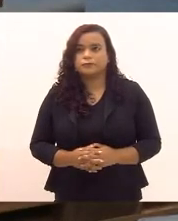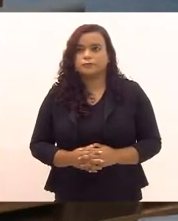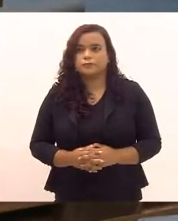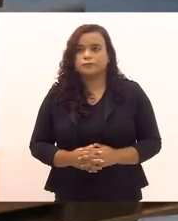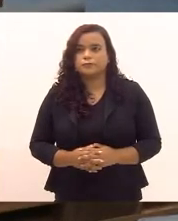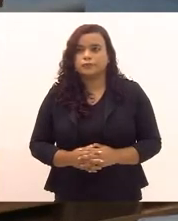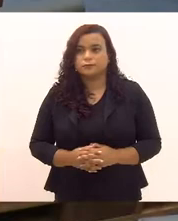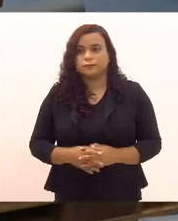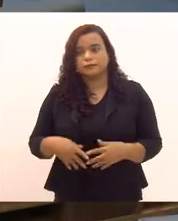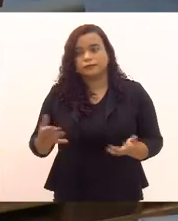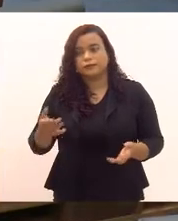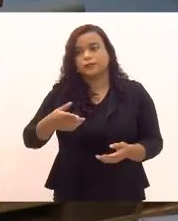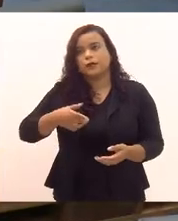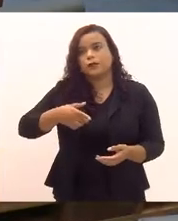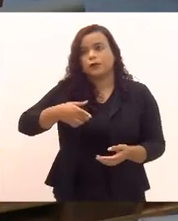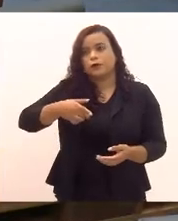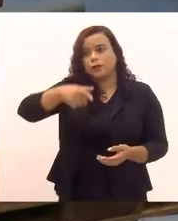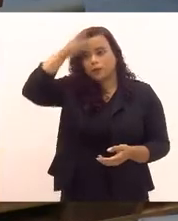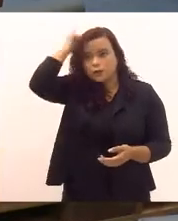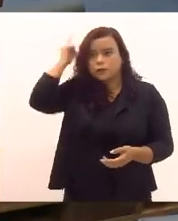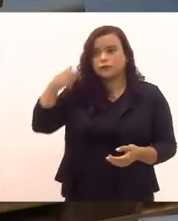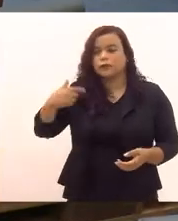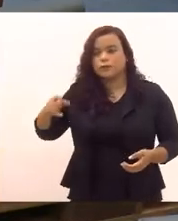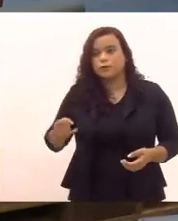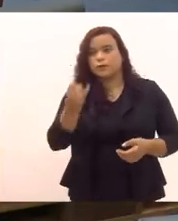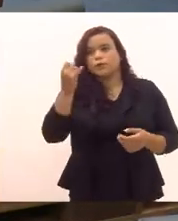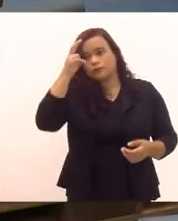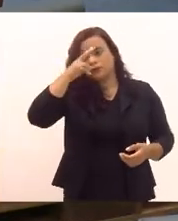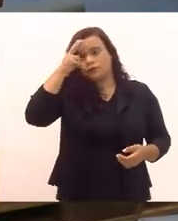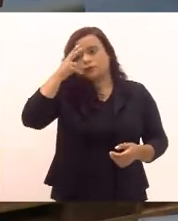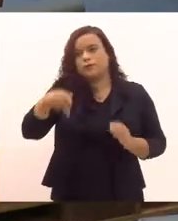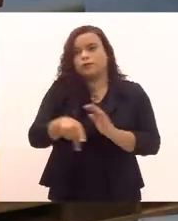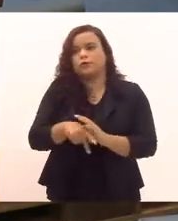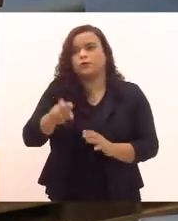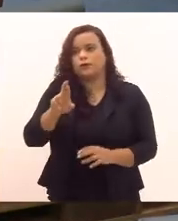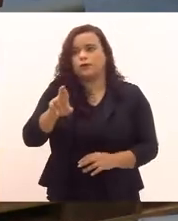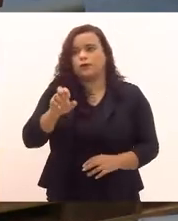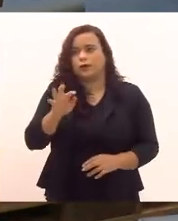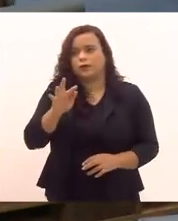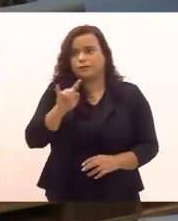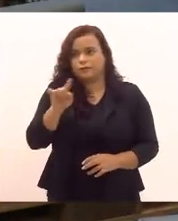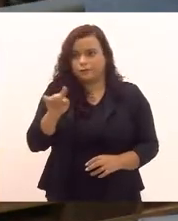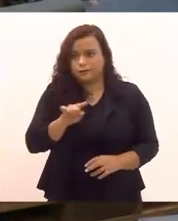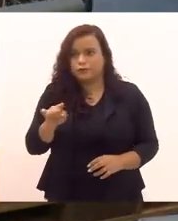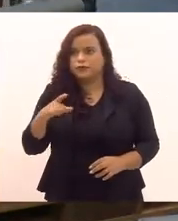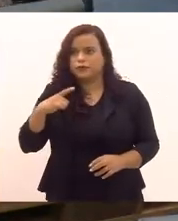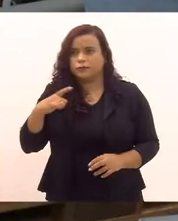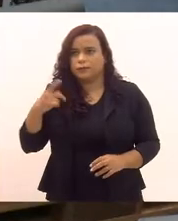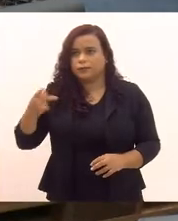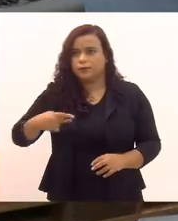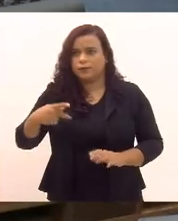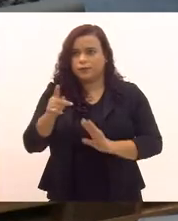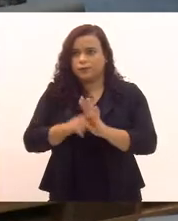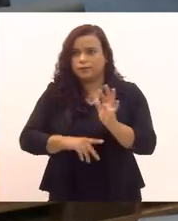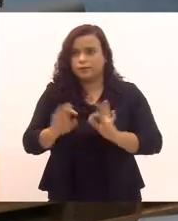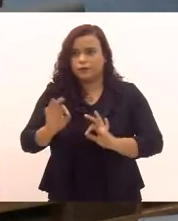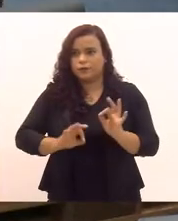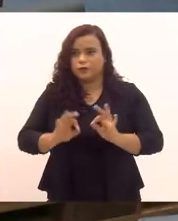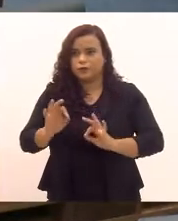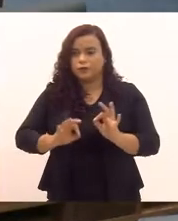é aquilo isso então vou aproveitar essa história do refis tinha um projeto meu que foi e